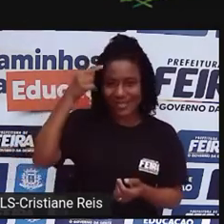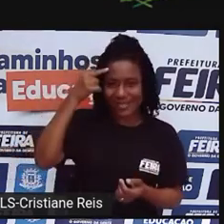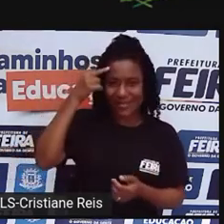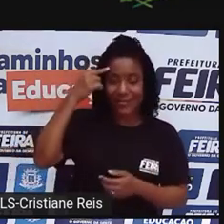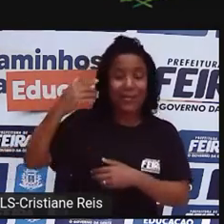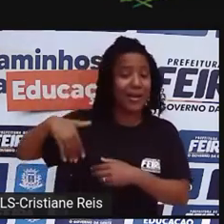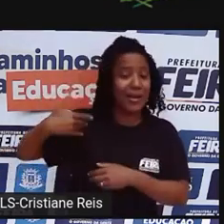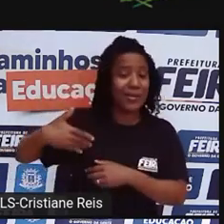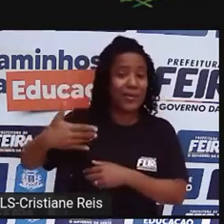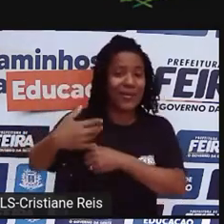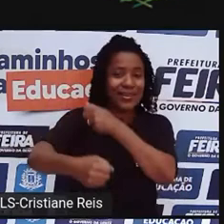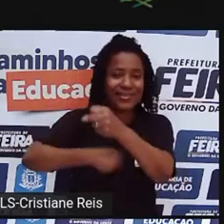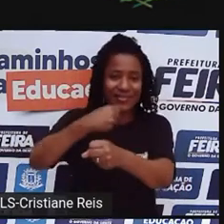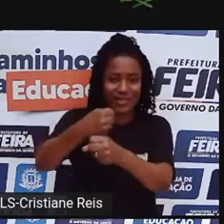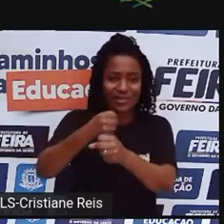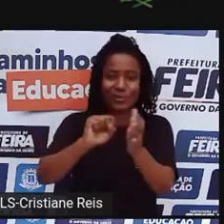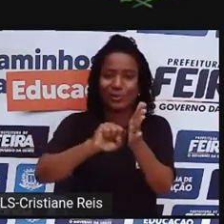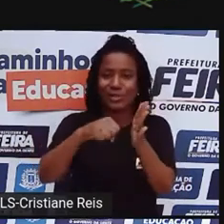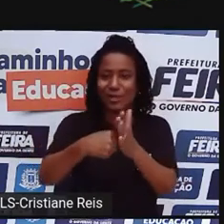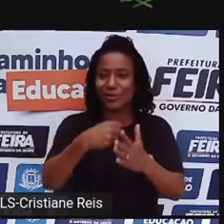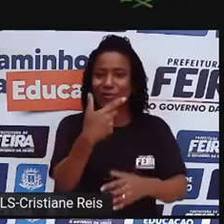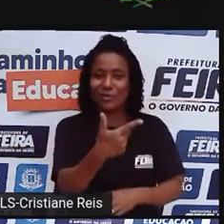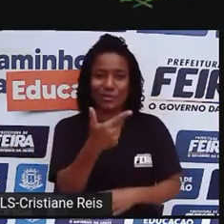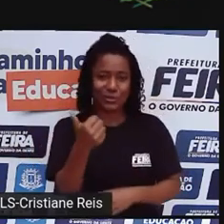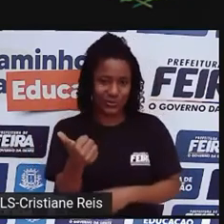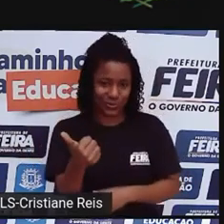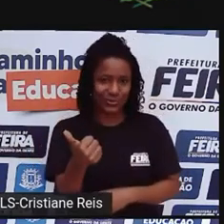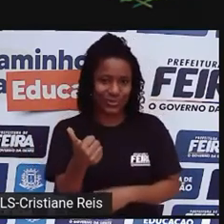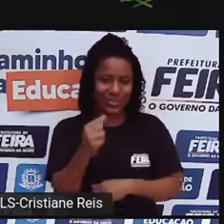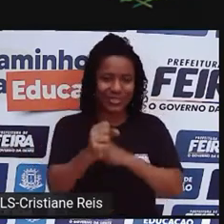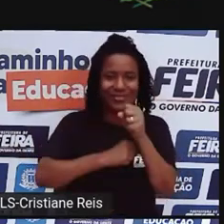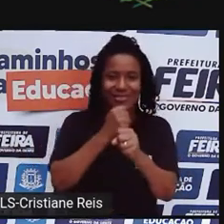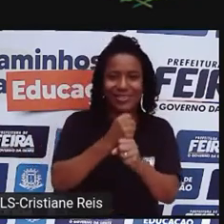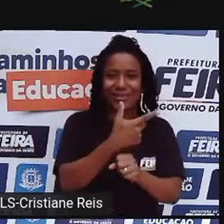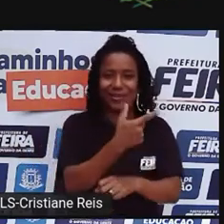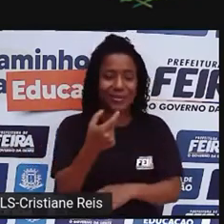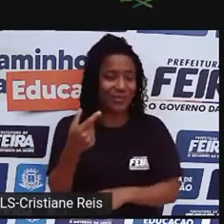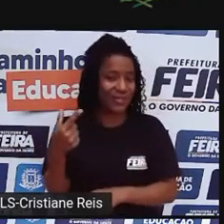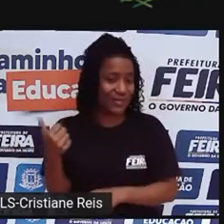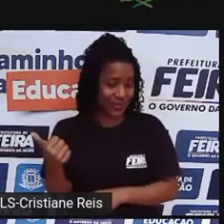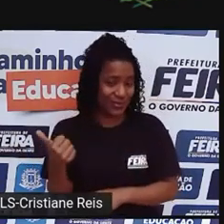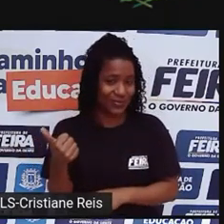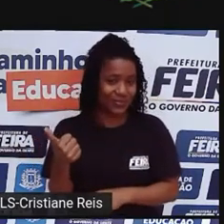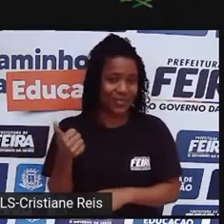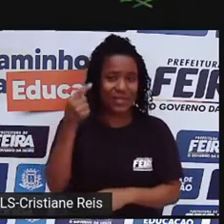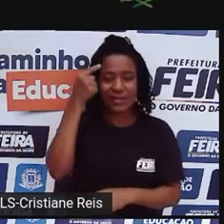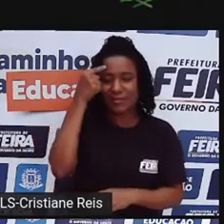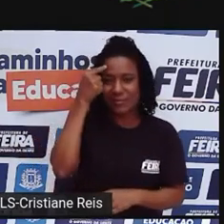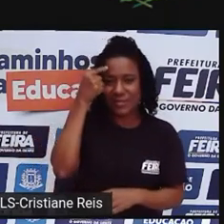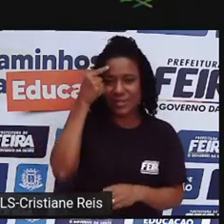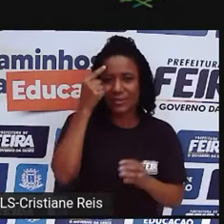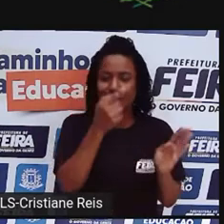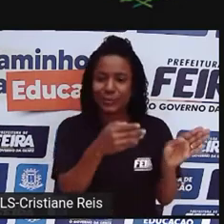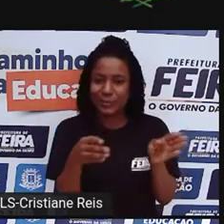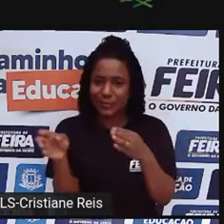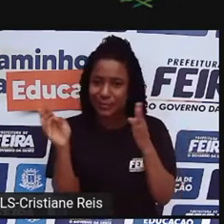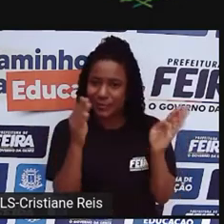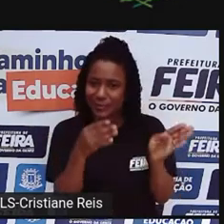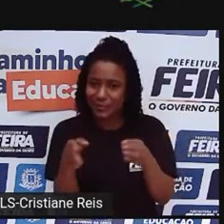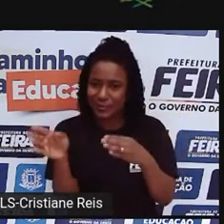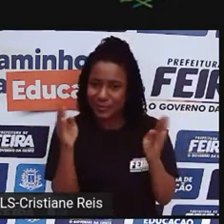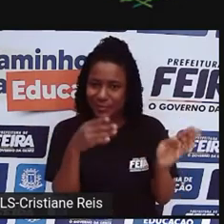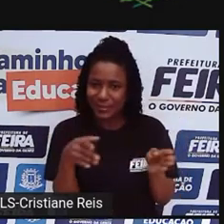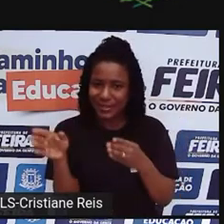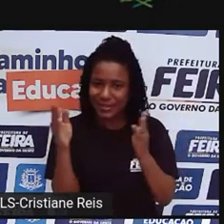2021, ele sendo passado, se fosse um filme novo, a gente teria várias questões ali para discutir. A gente olharia meio torto,